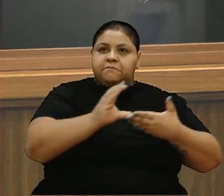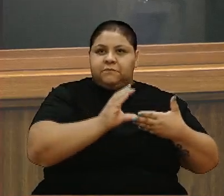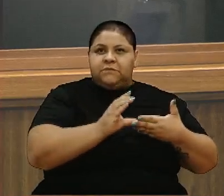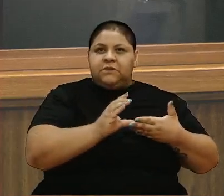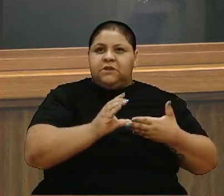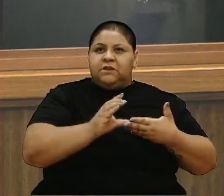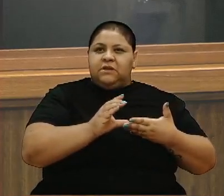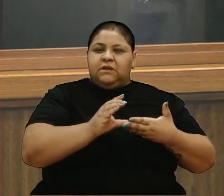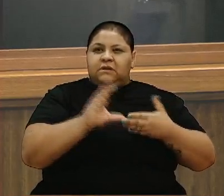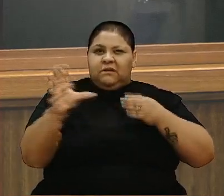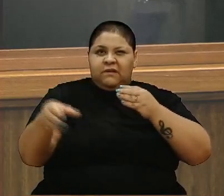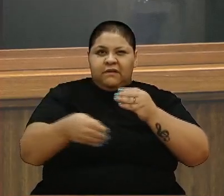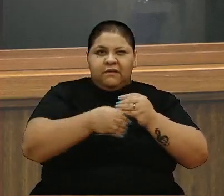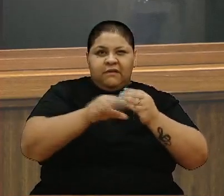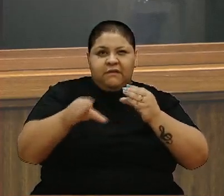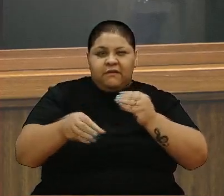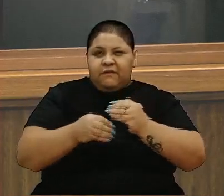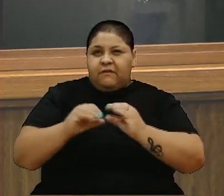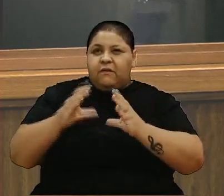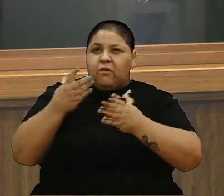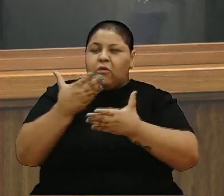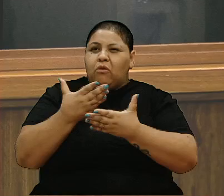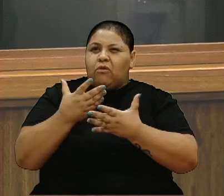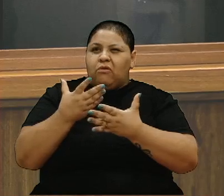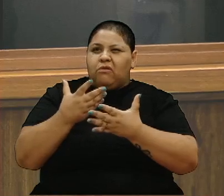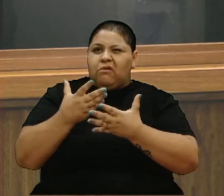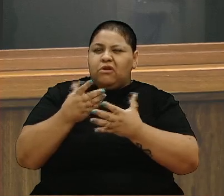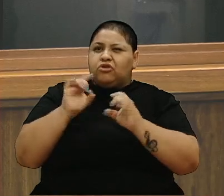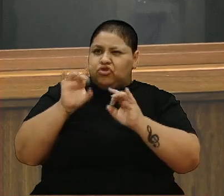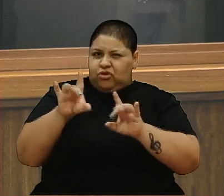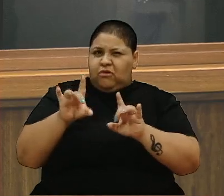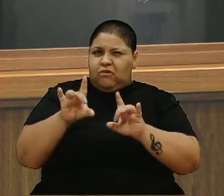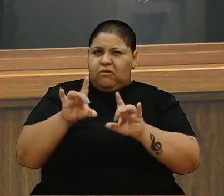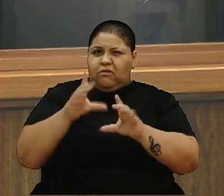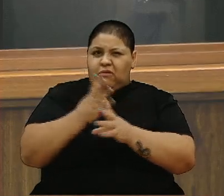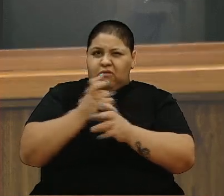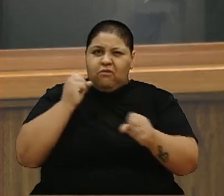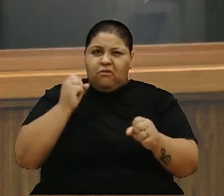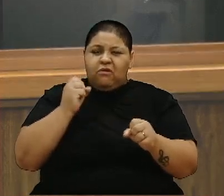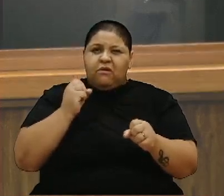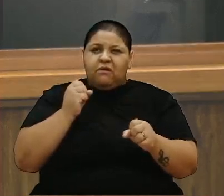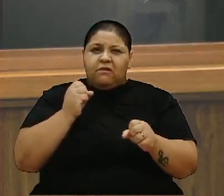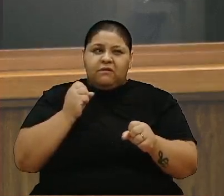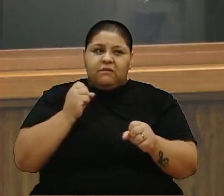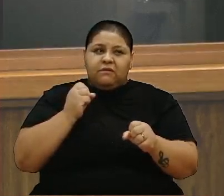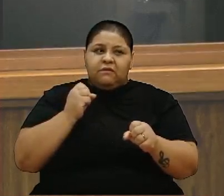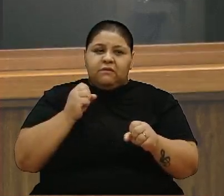emendas aqui, de quanto que dá aqui, mas só dessas aqui já tem um valor